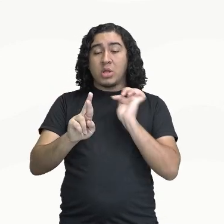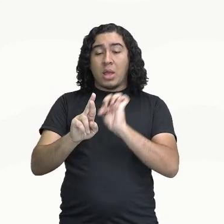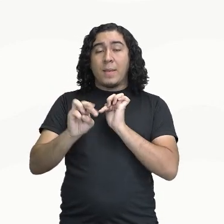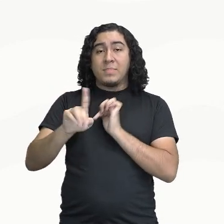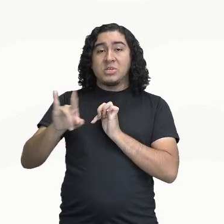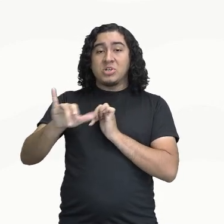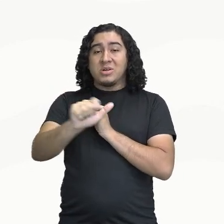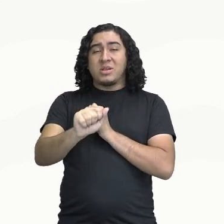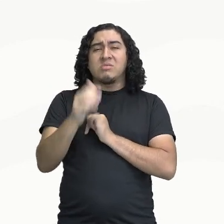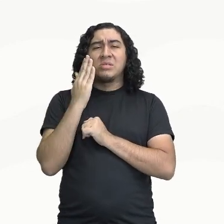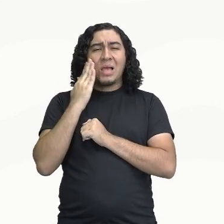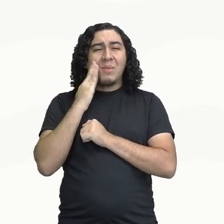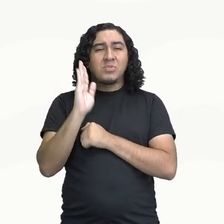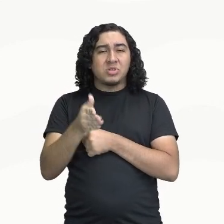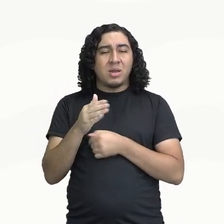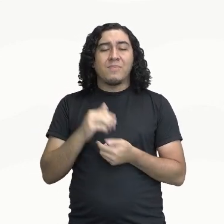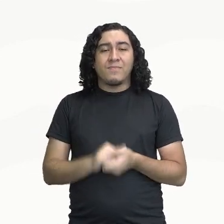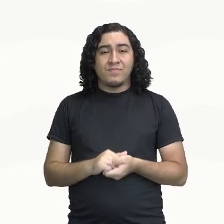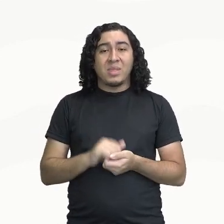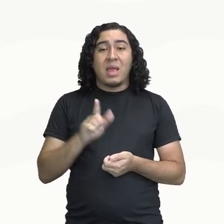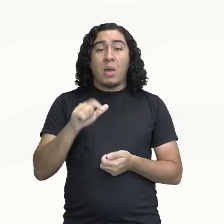professora Manuela? O valor da mediana é